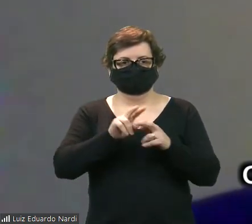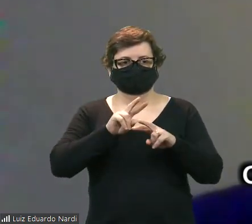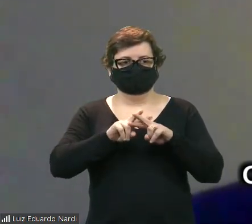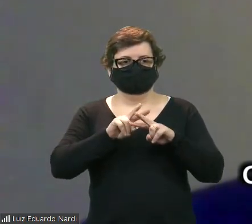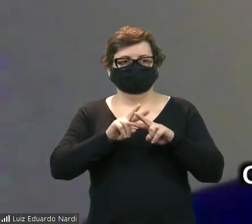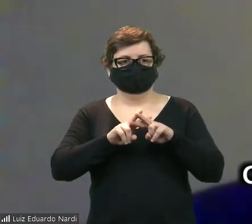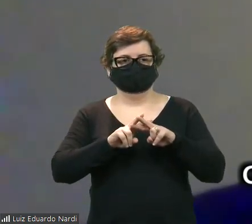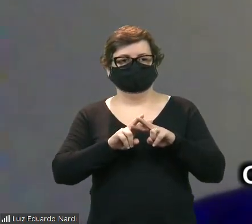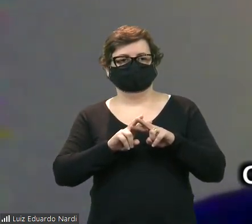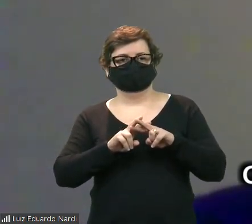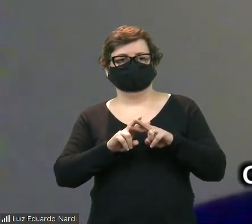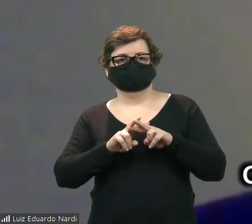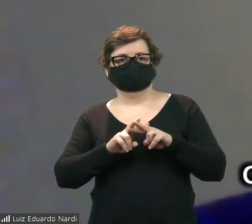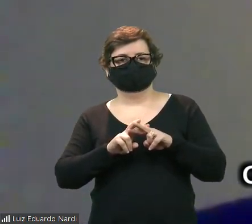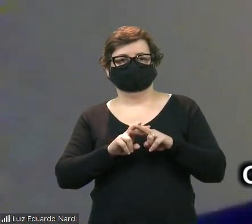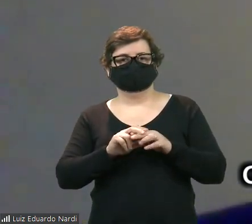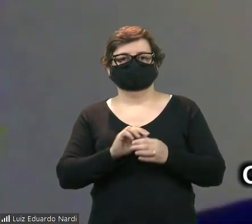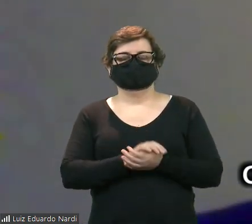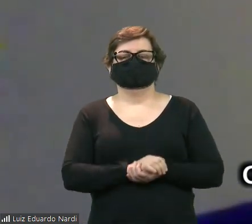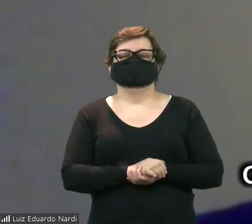elegante para falar, os reeducandos,